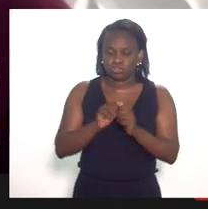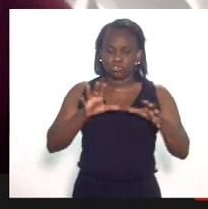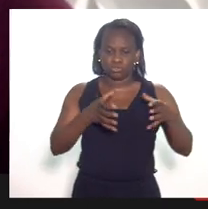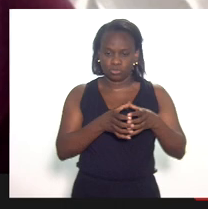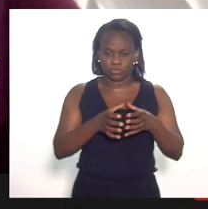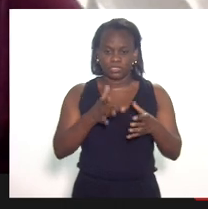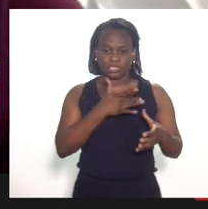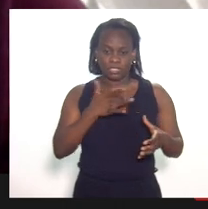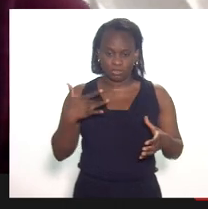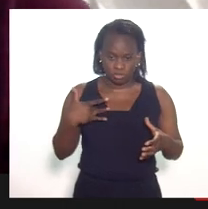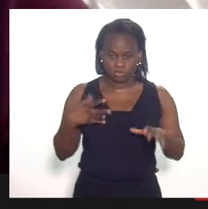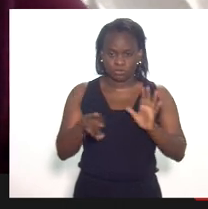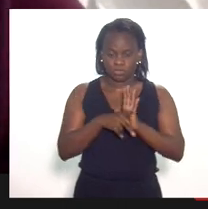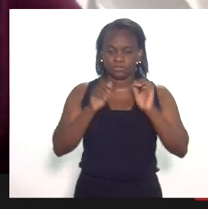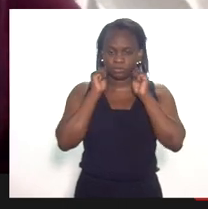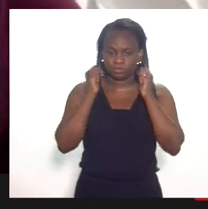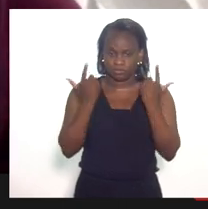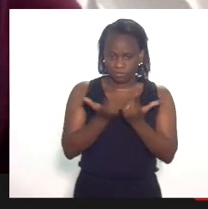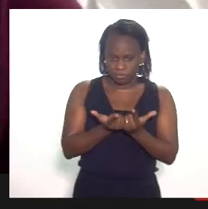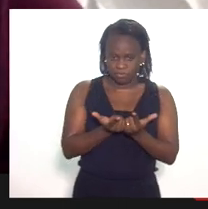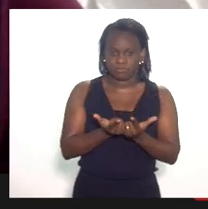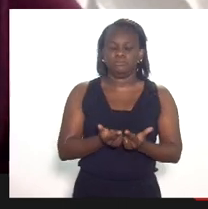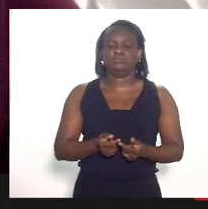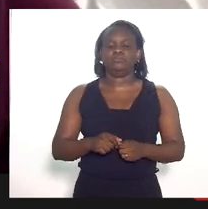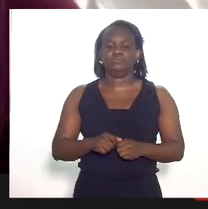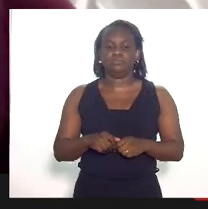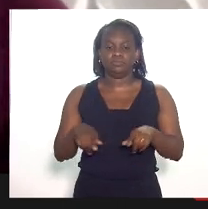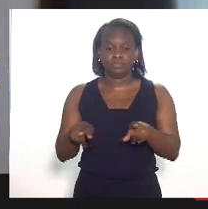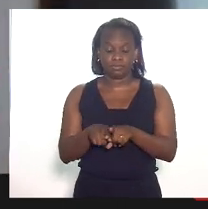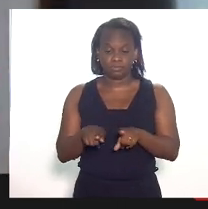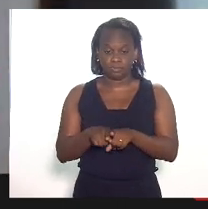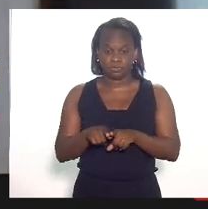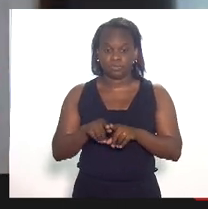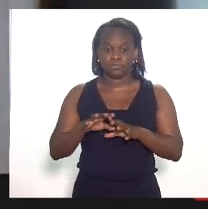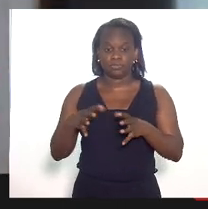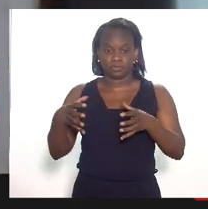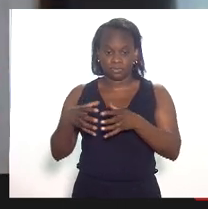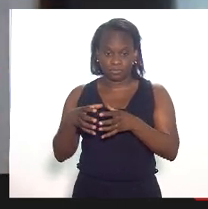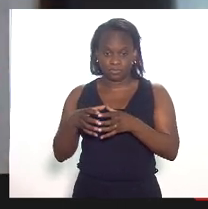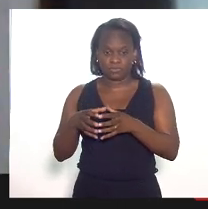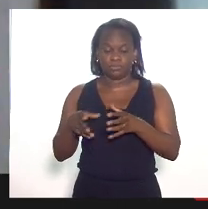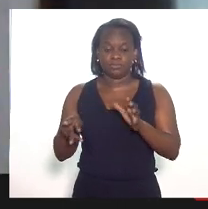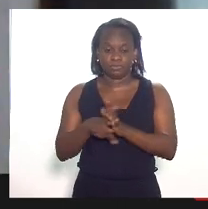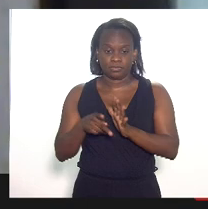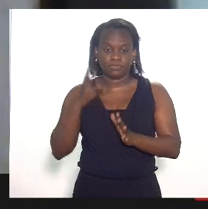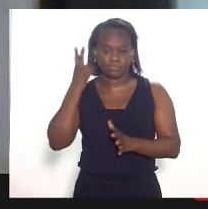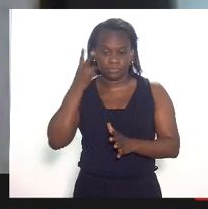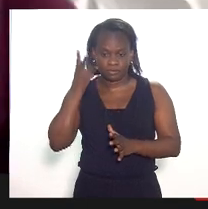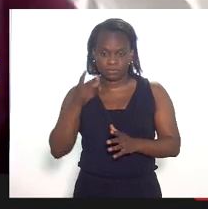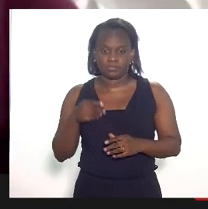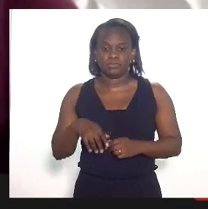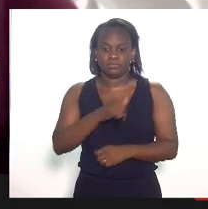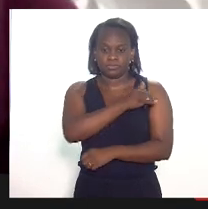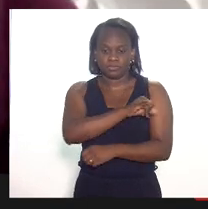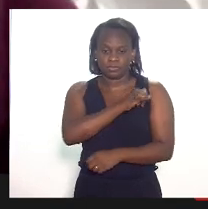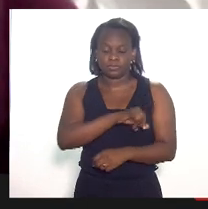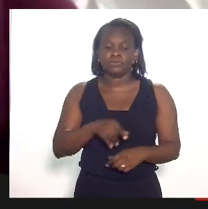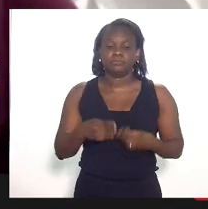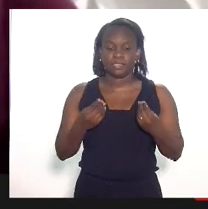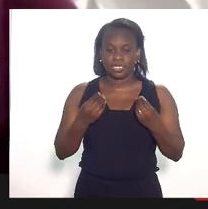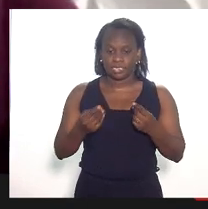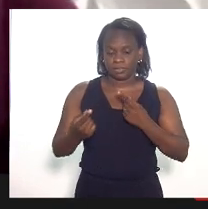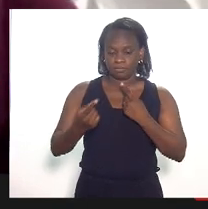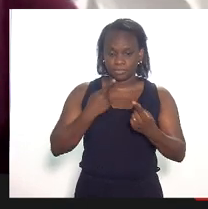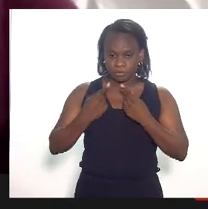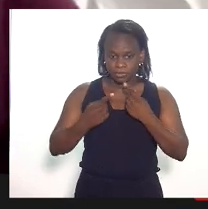Comissão de Saúde da Assembleia Legislativa do Estado do Rio de Janeiro e da Câmara Municipal do Rio de Janeiro, com a finalidade de